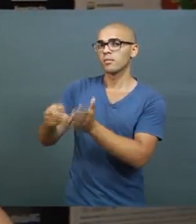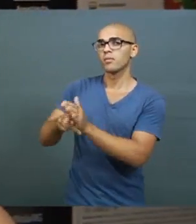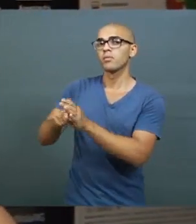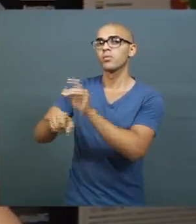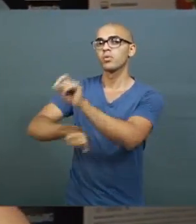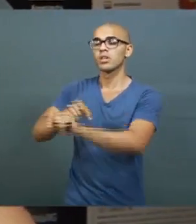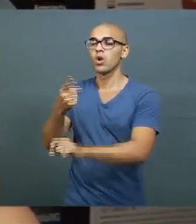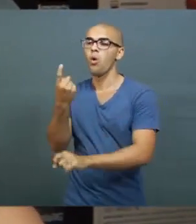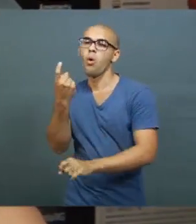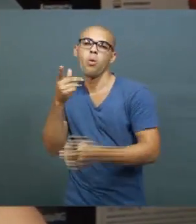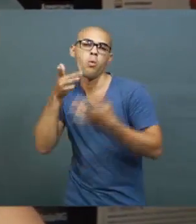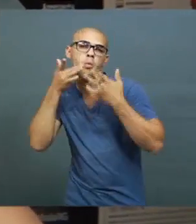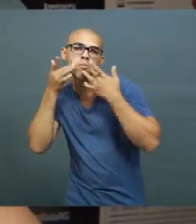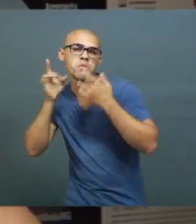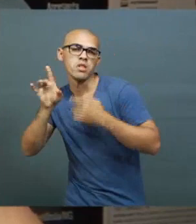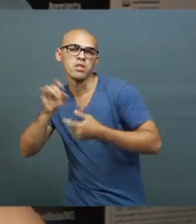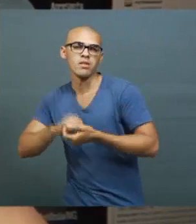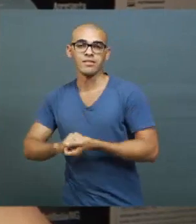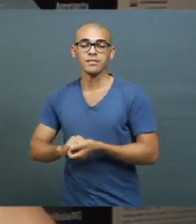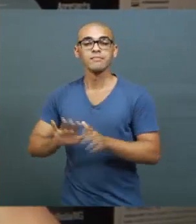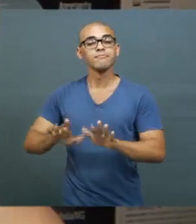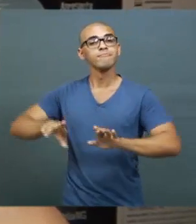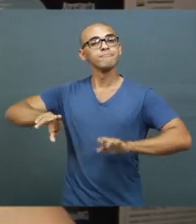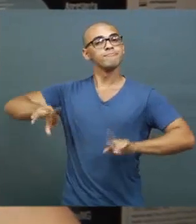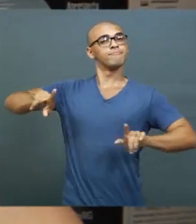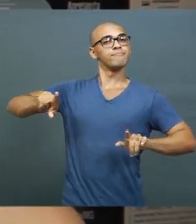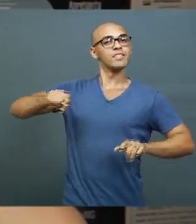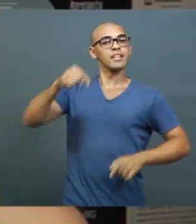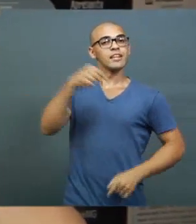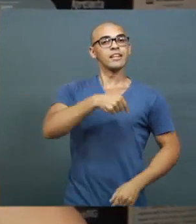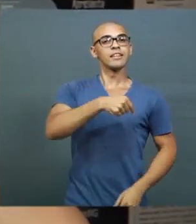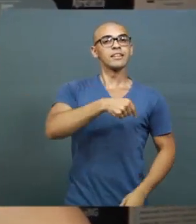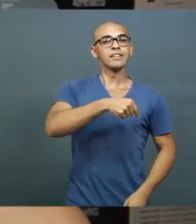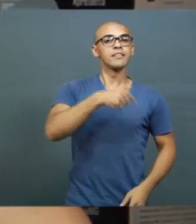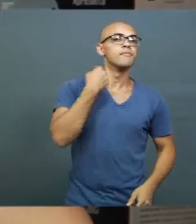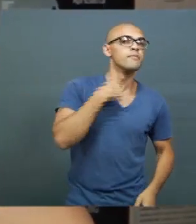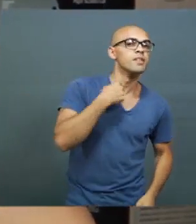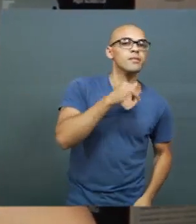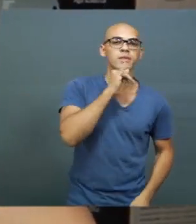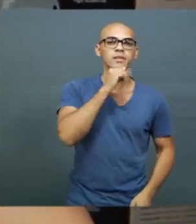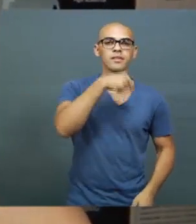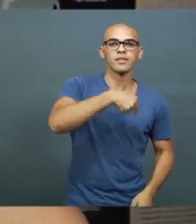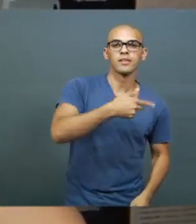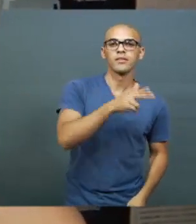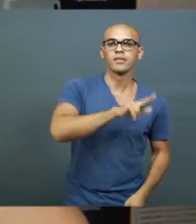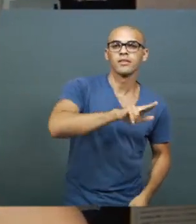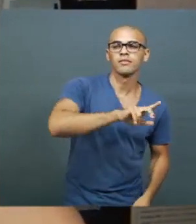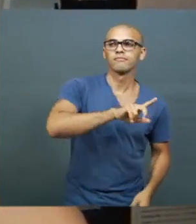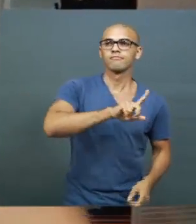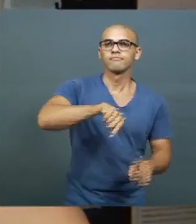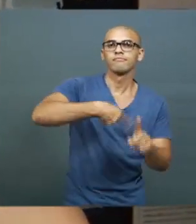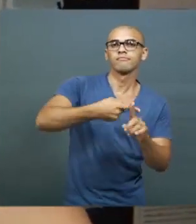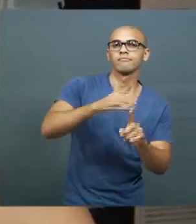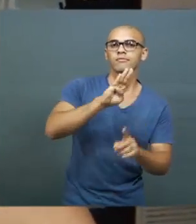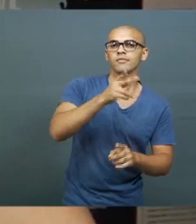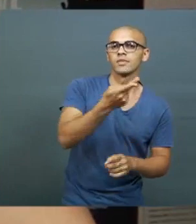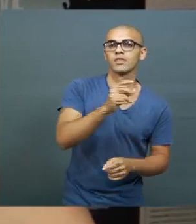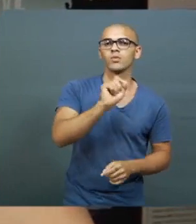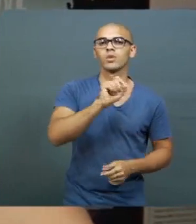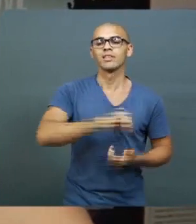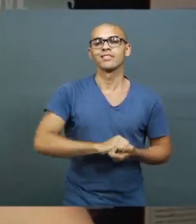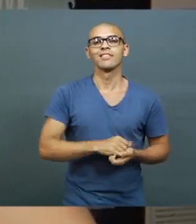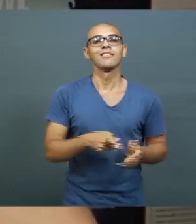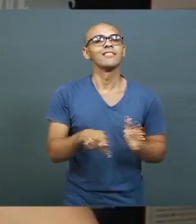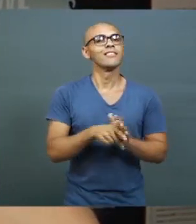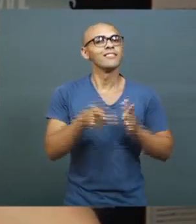em Minas, principalmente em Uberlândia, assim como Belo Horizonte, é que a gente tem uma cultura de teatro de grupo, né? Somos pessoas que se